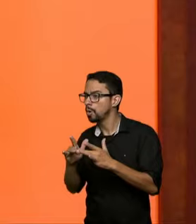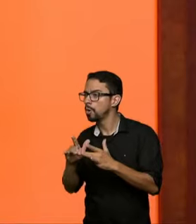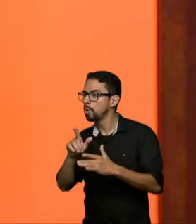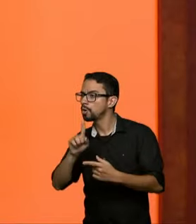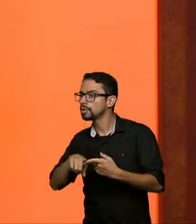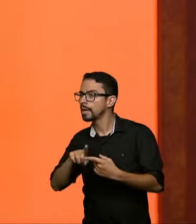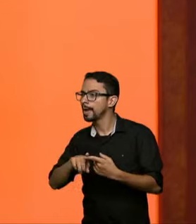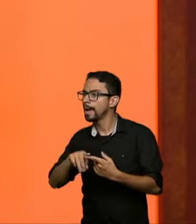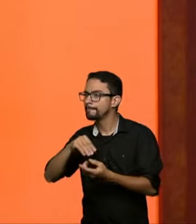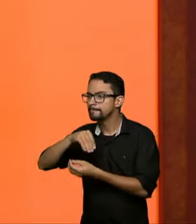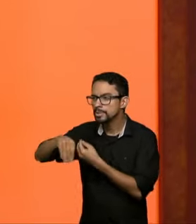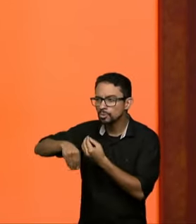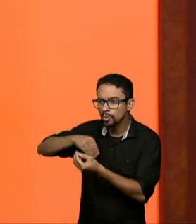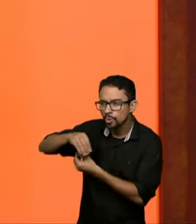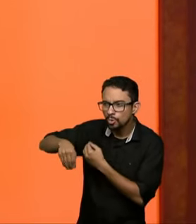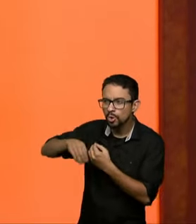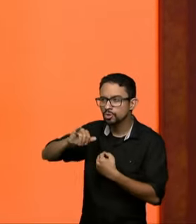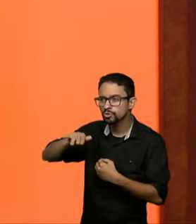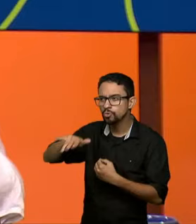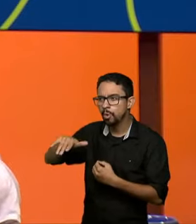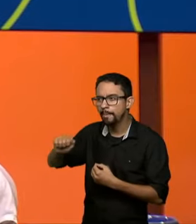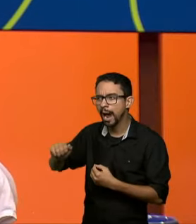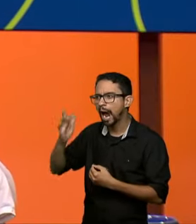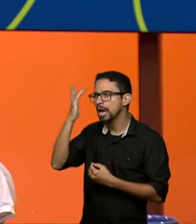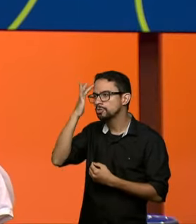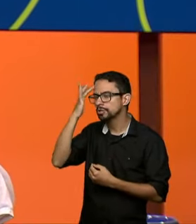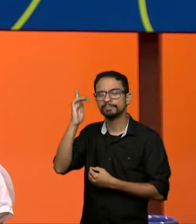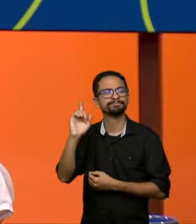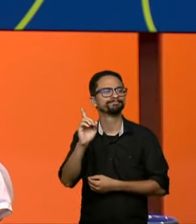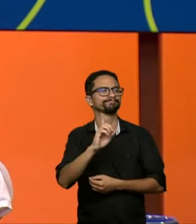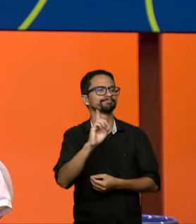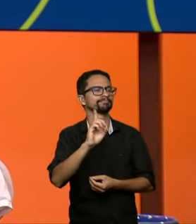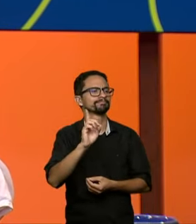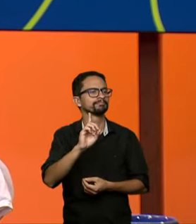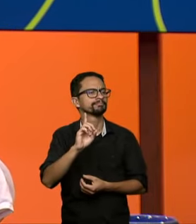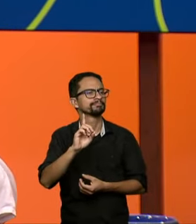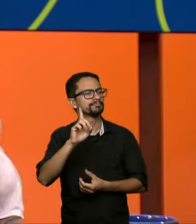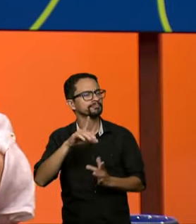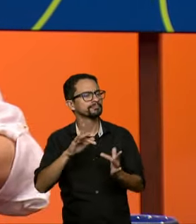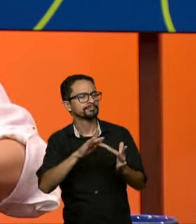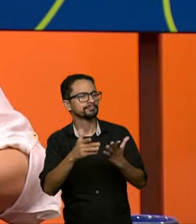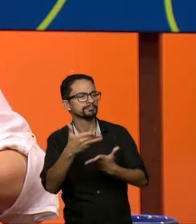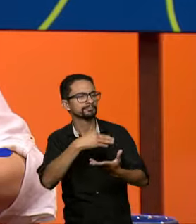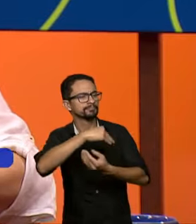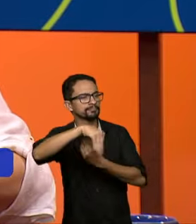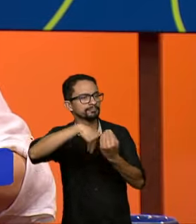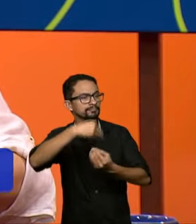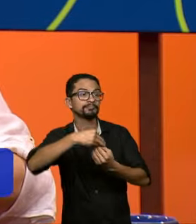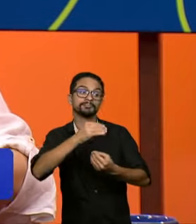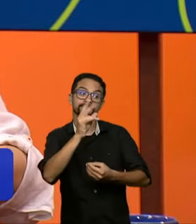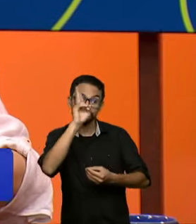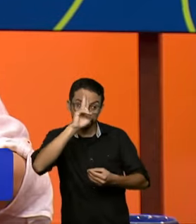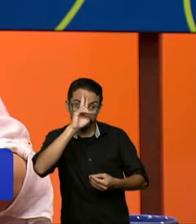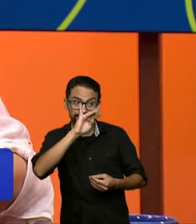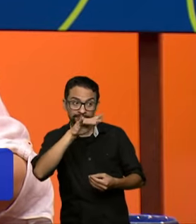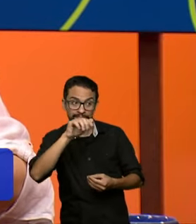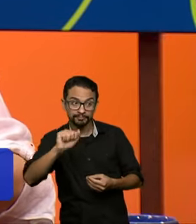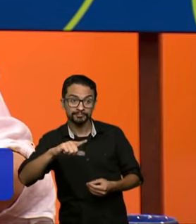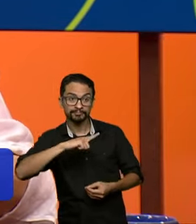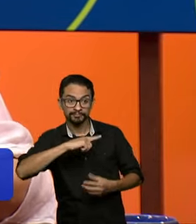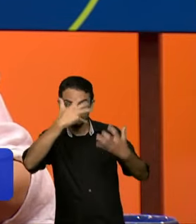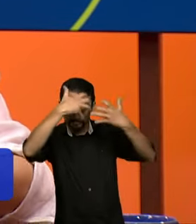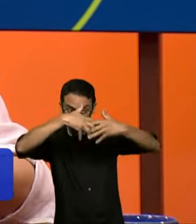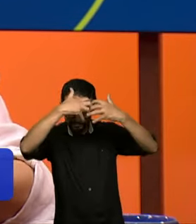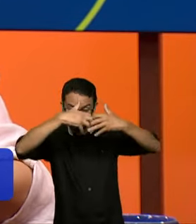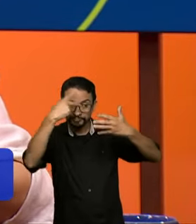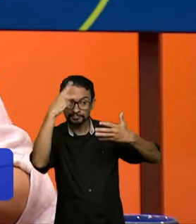birita? A mistura, né? Com a jujubinha? Será que ela falou assim? Ela falou, não é tanto sobre interação. Você tem TDAH. Então, o seu cérebro já